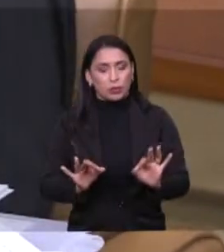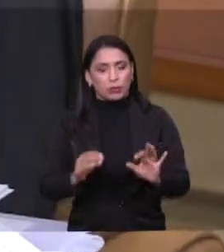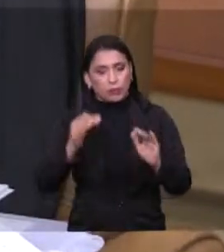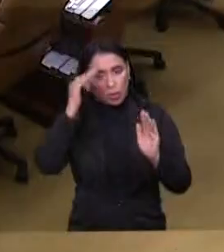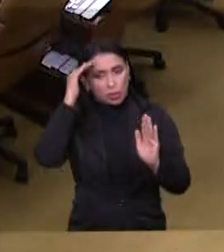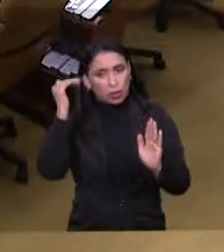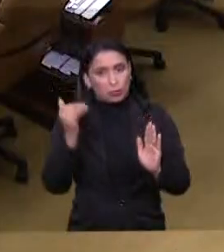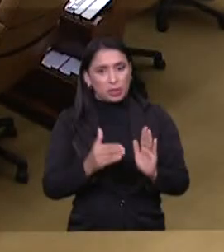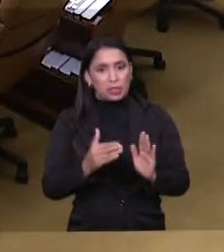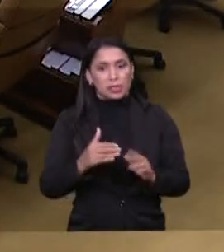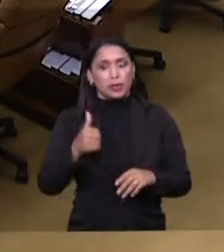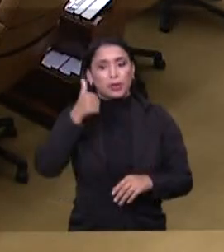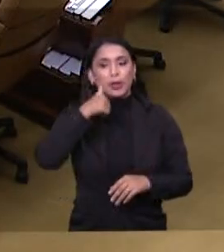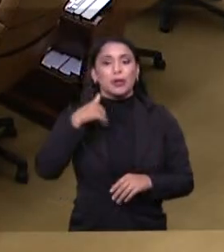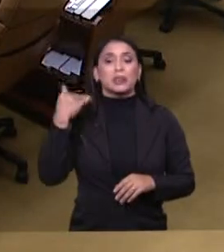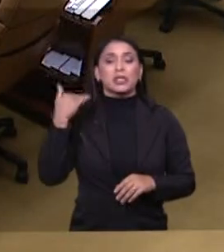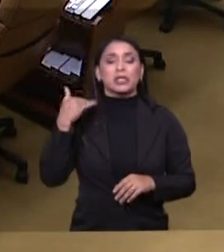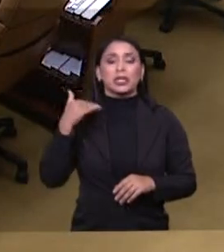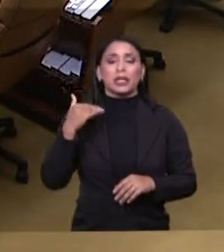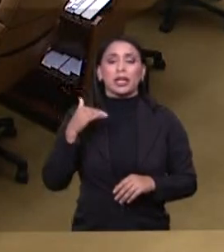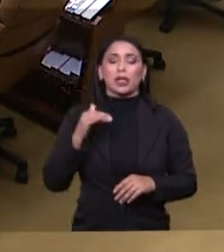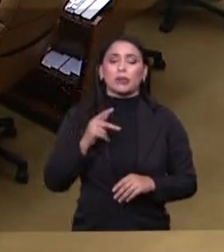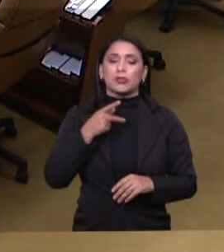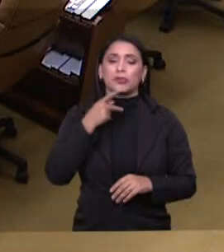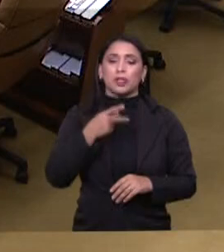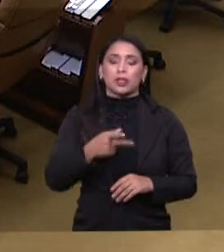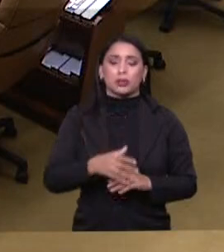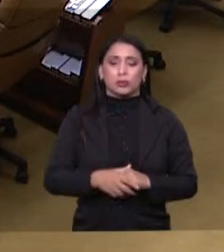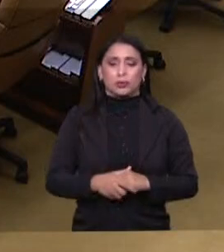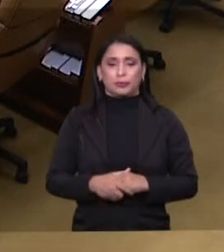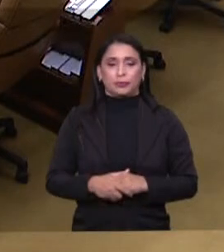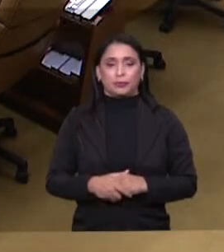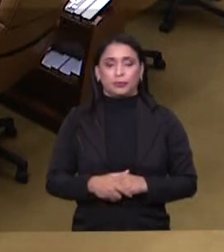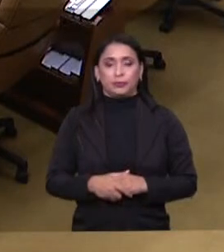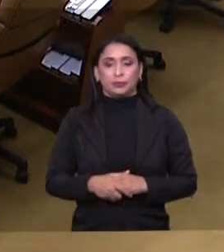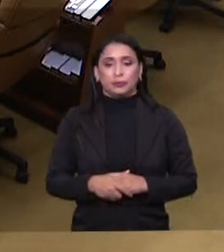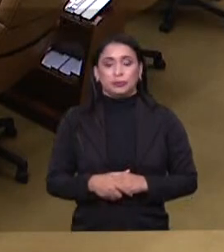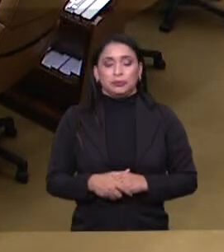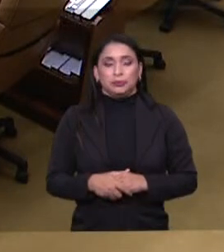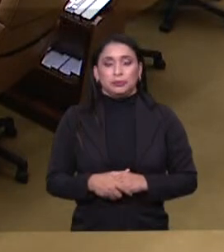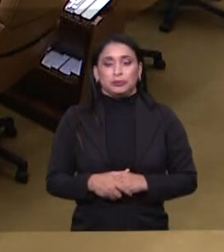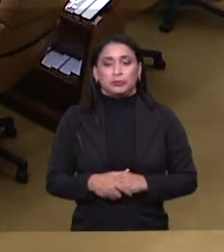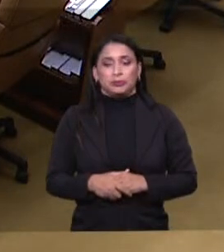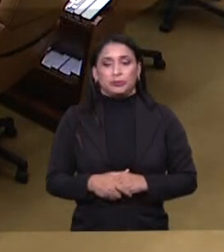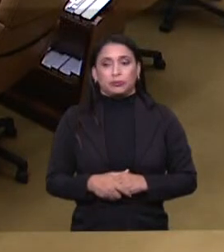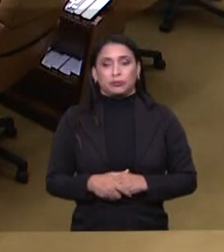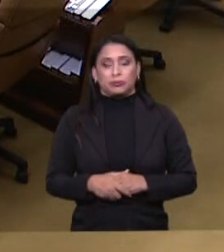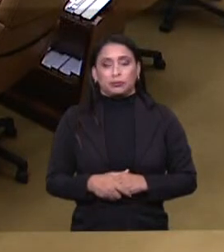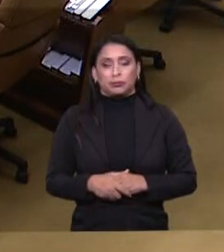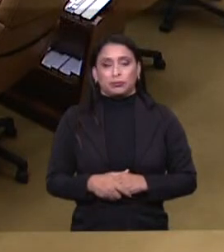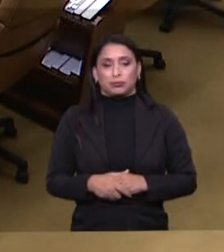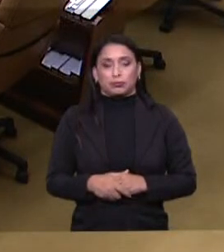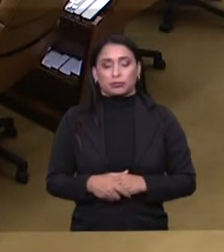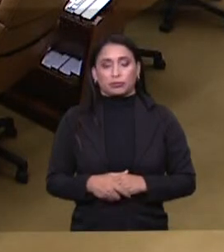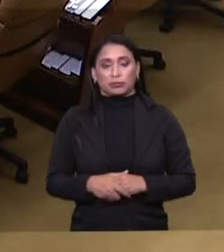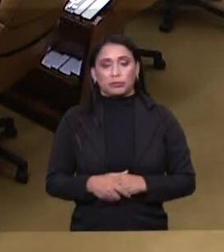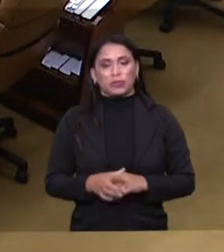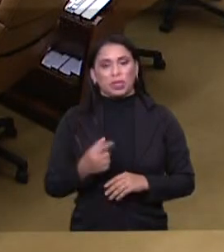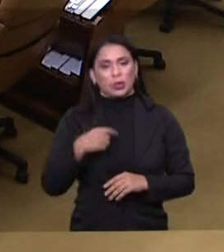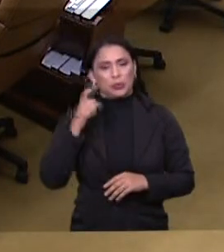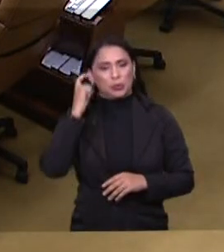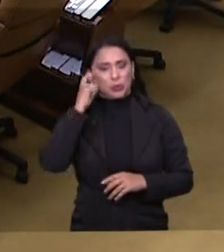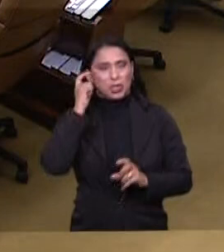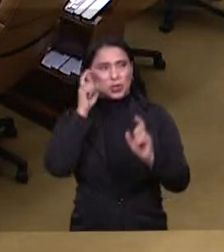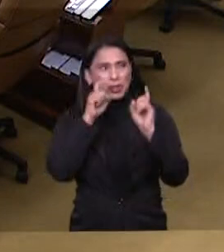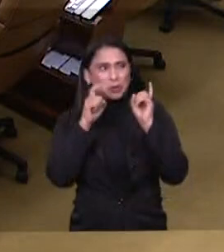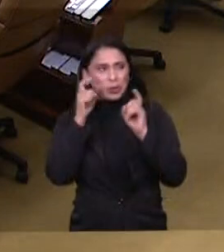Carmen? Não, apenas para fazer uma observação, presidente, neste ponto, a ministra, acho que Carmen a preocupação Lúcia, do